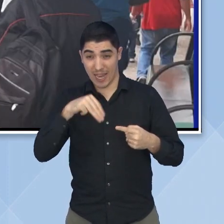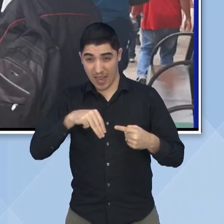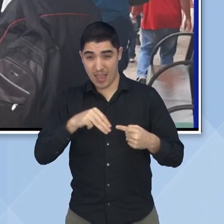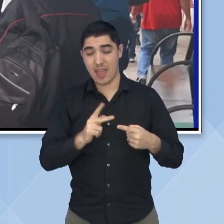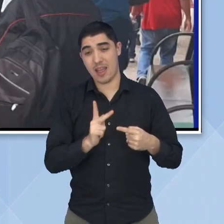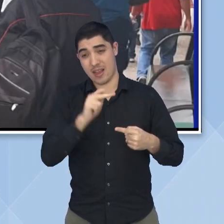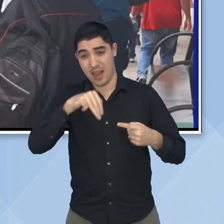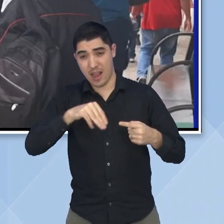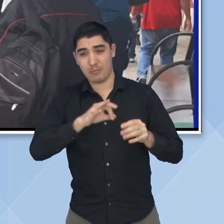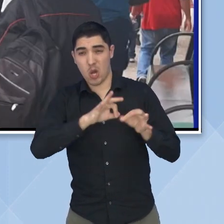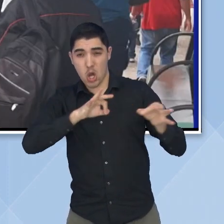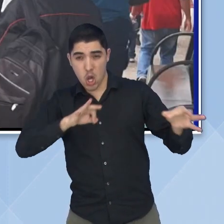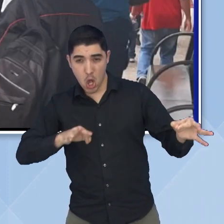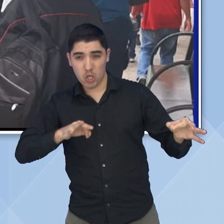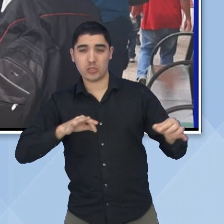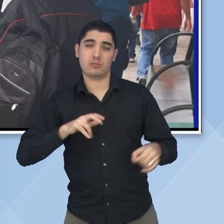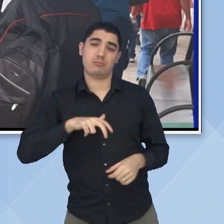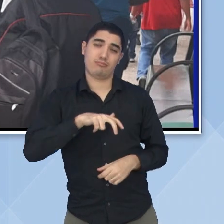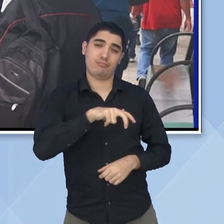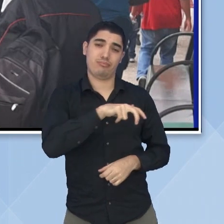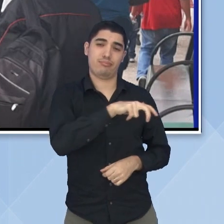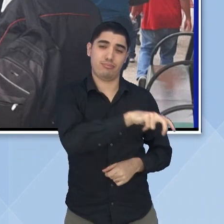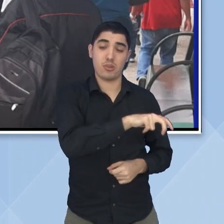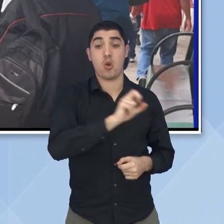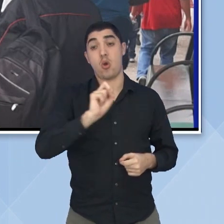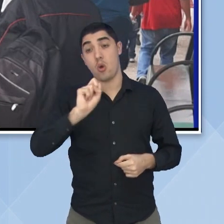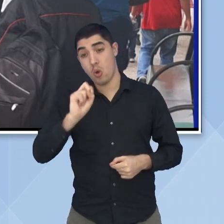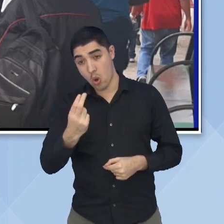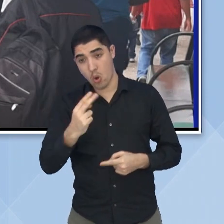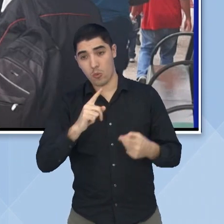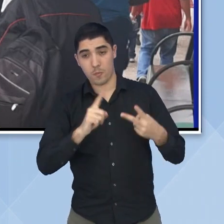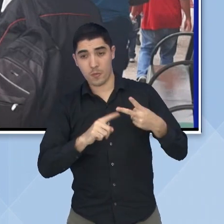para conseguir embarcar no ônibus, ou andar